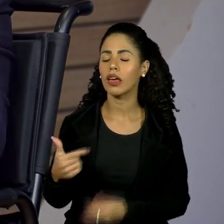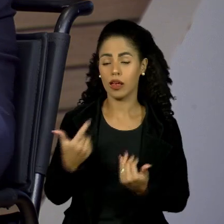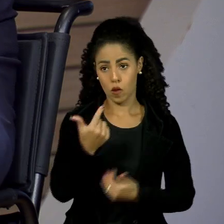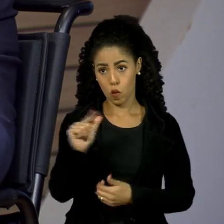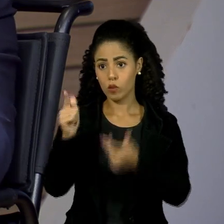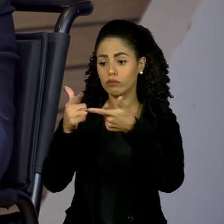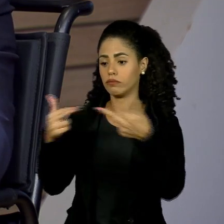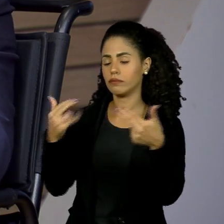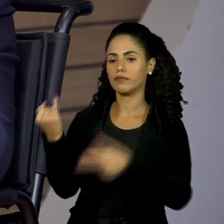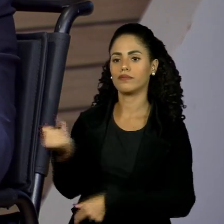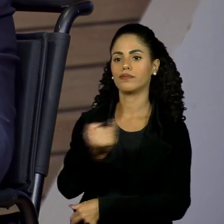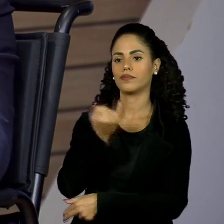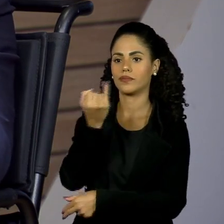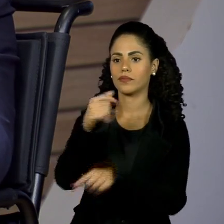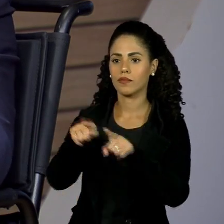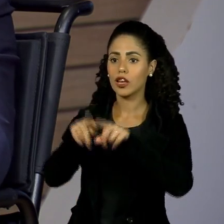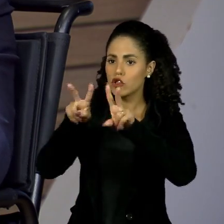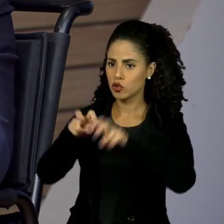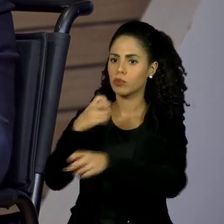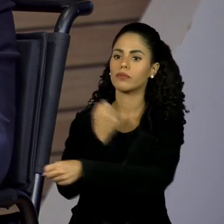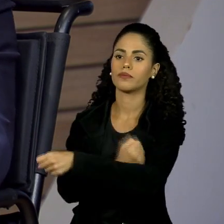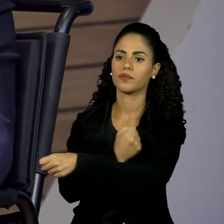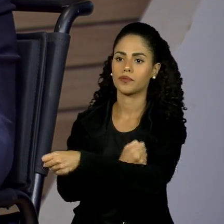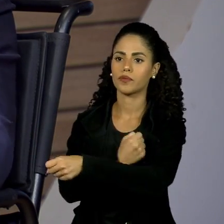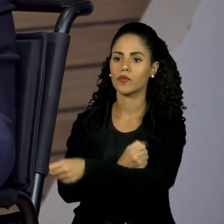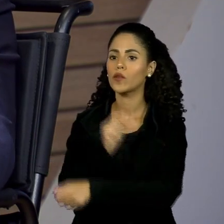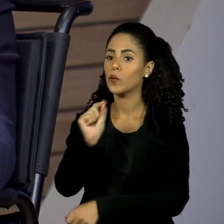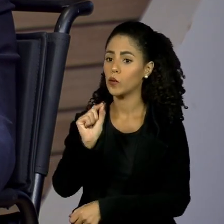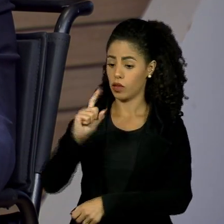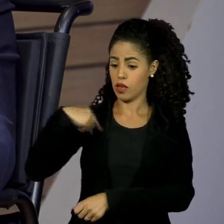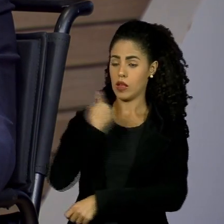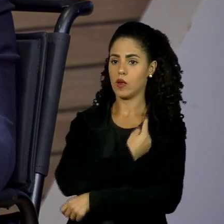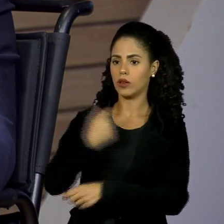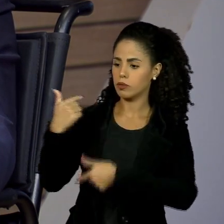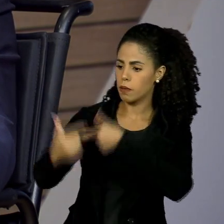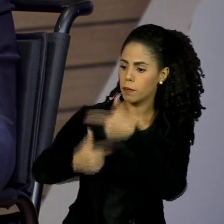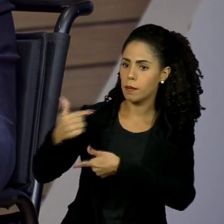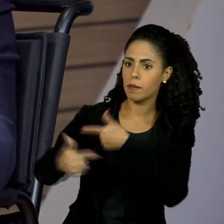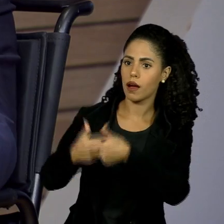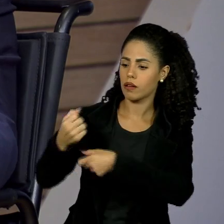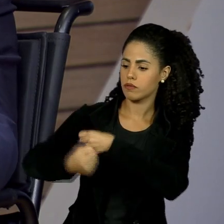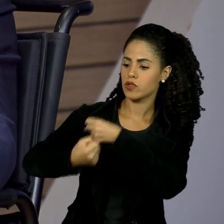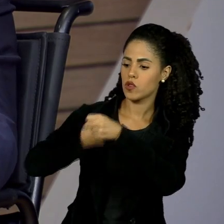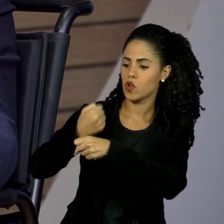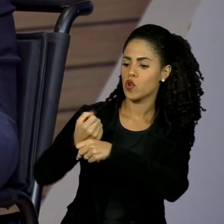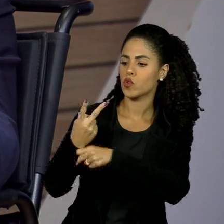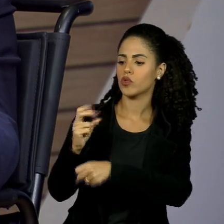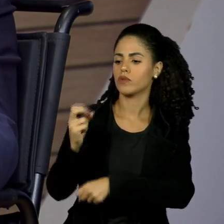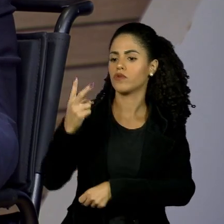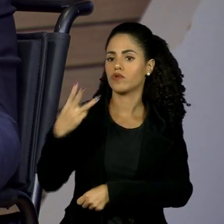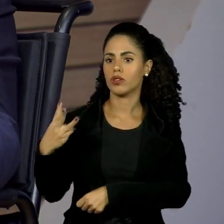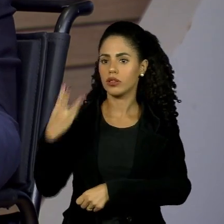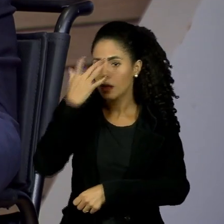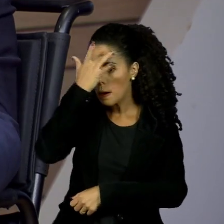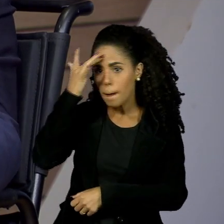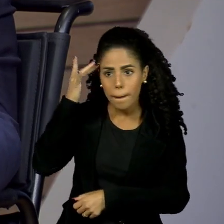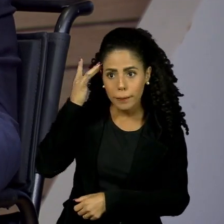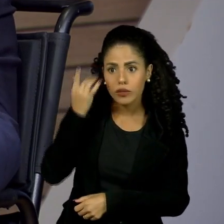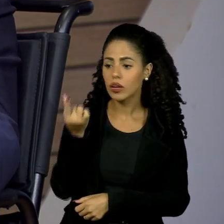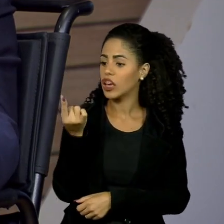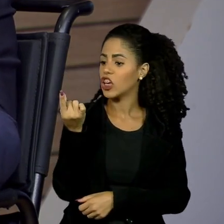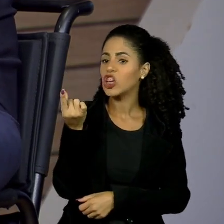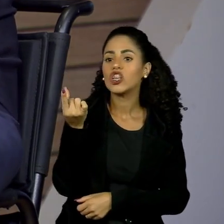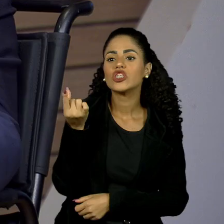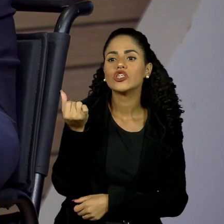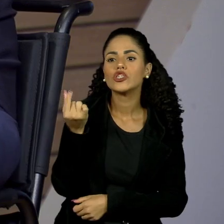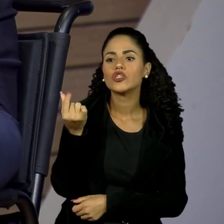importante relacionada à compulsão, que eu acho fundamental, nós trabalhamos durante o ano de 2023 para que o apostador nunca possa apostar com dinheiro